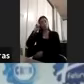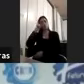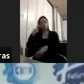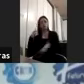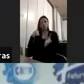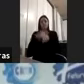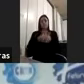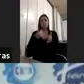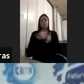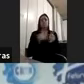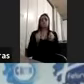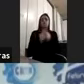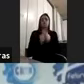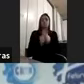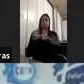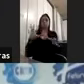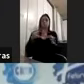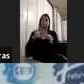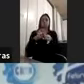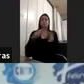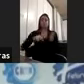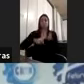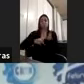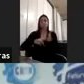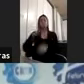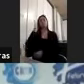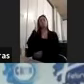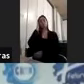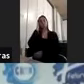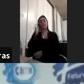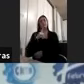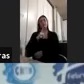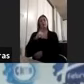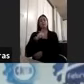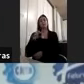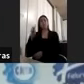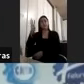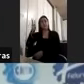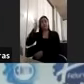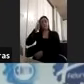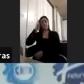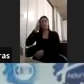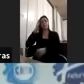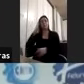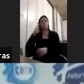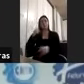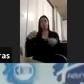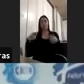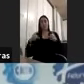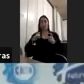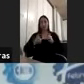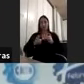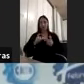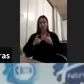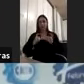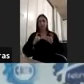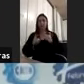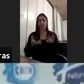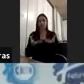sabe que teve assembleia aqui na última terça-feira, em que a empresa propôs que ignorássemos que o